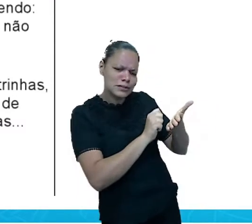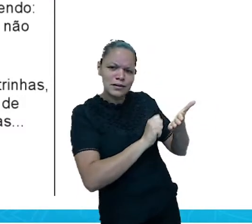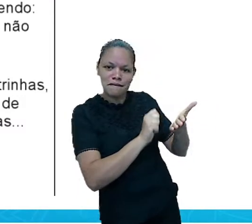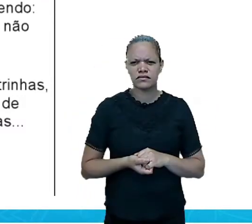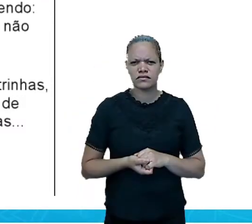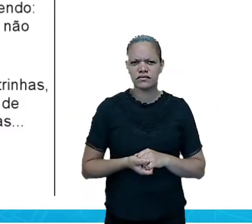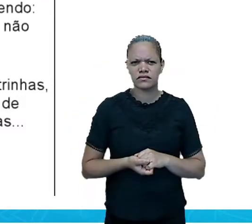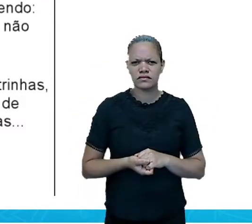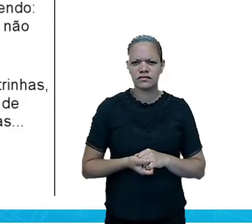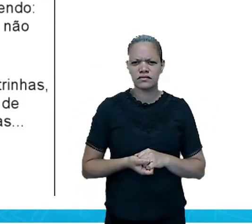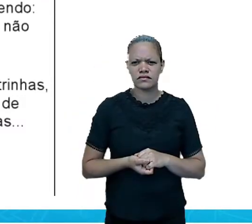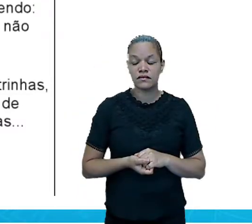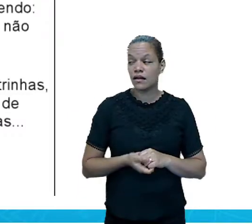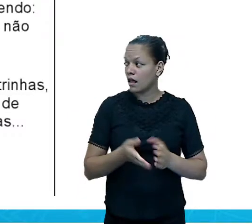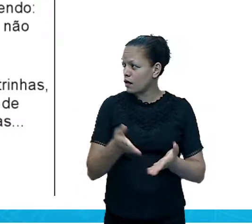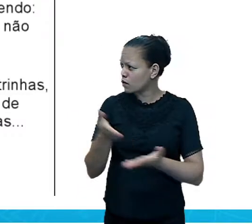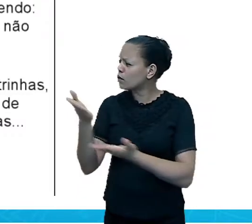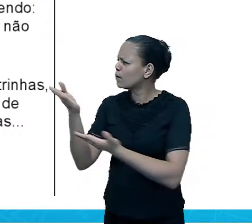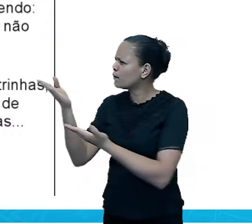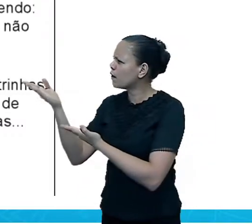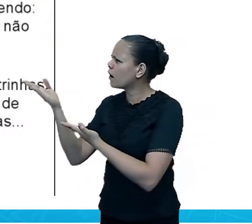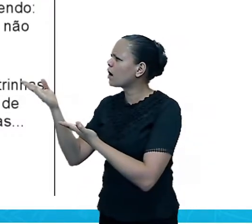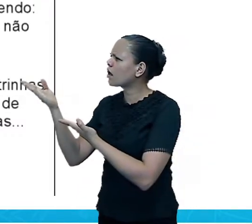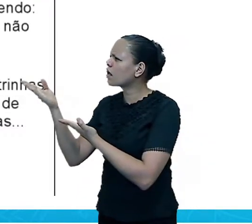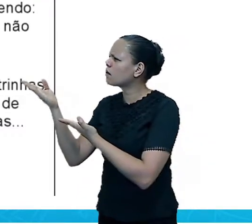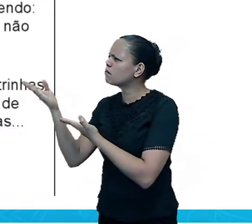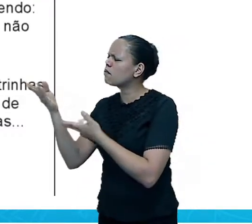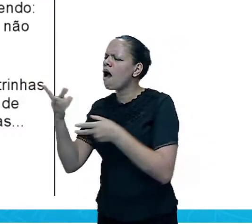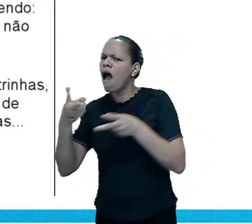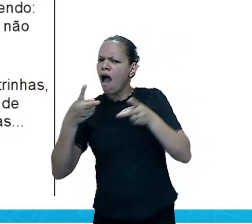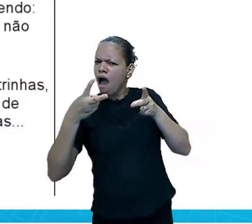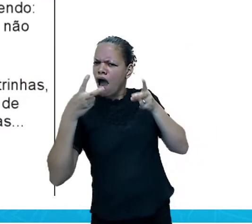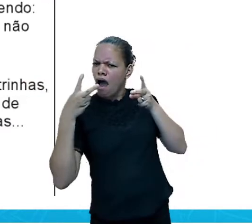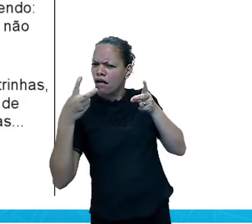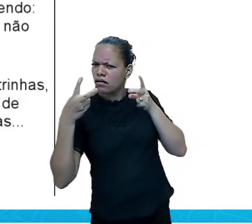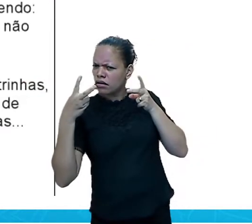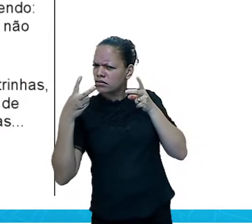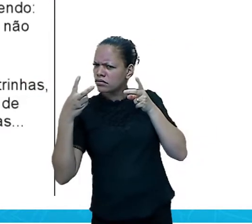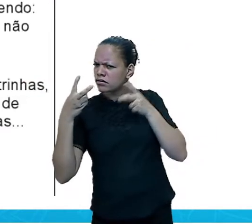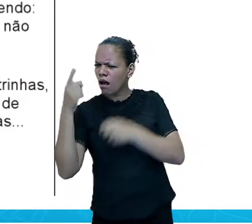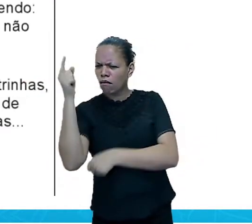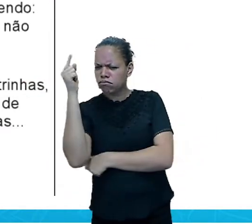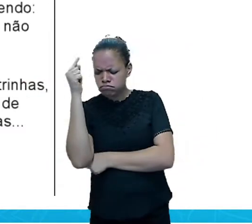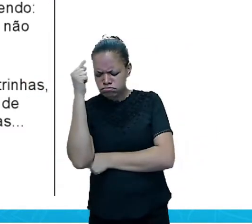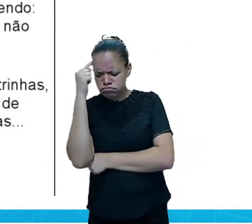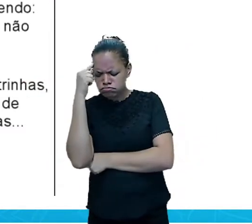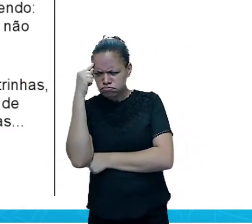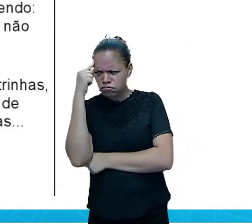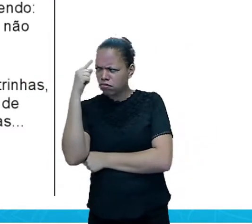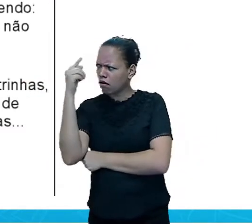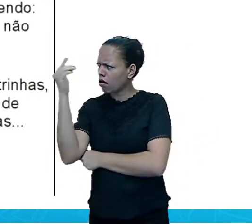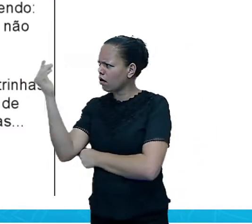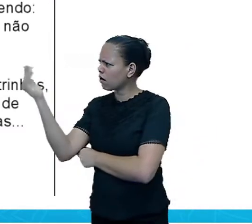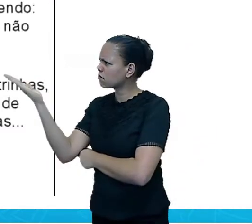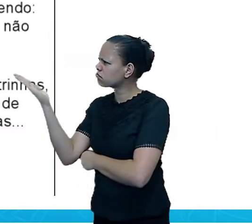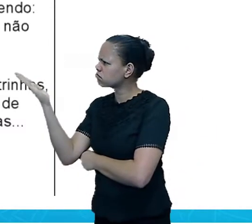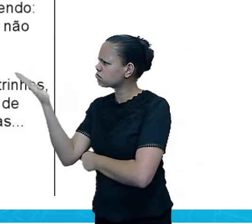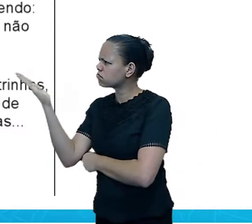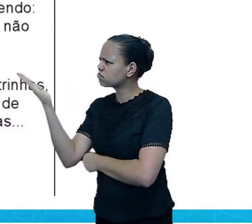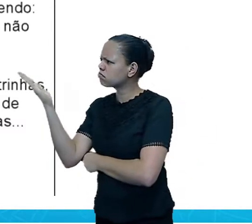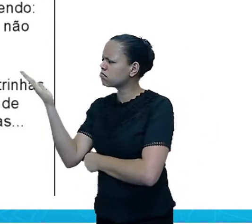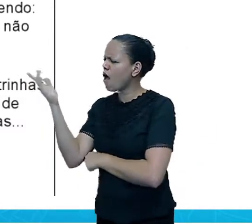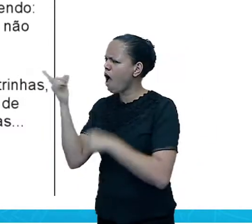1994. Aqui eu te chamo a refletir junto comigo sobre uma onomatopeia, esse